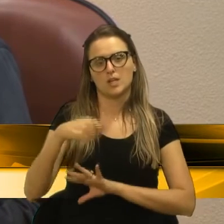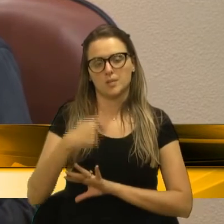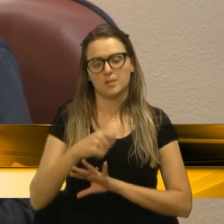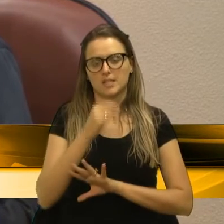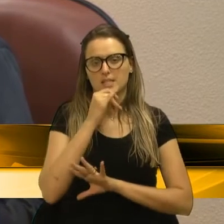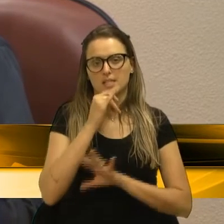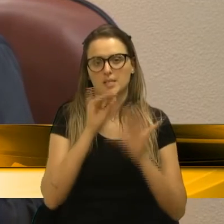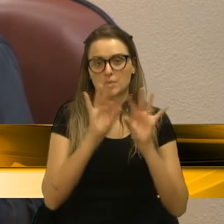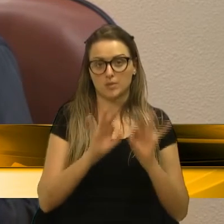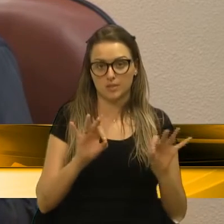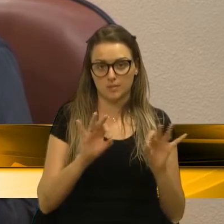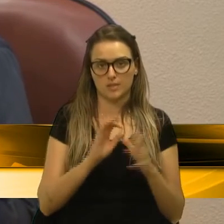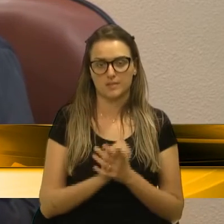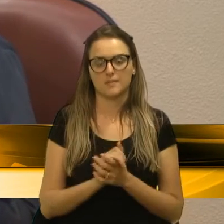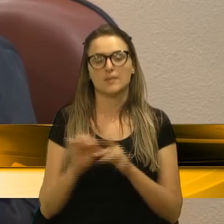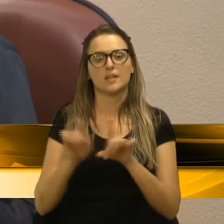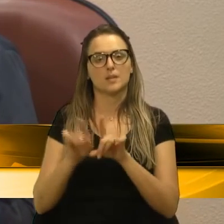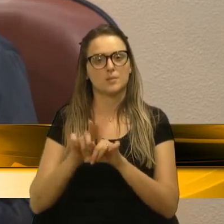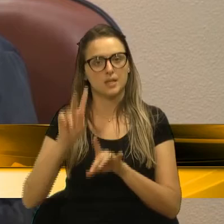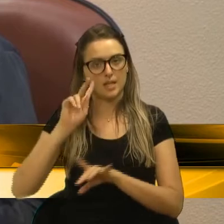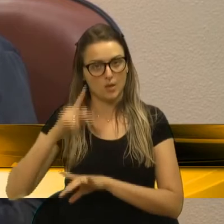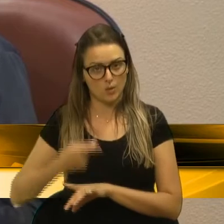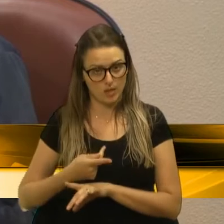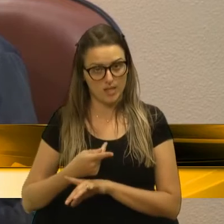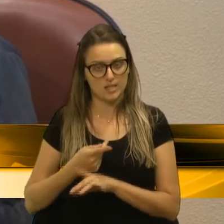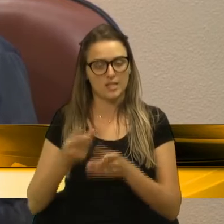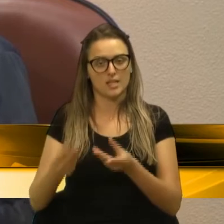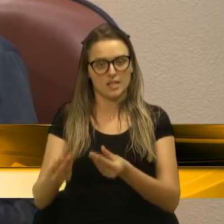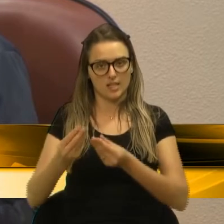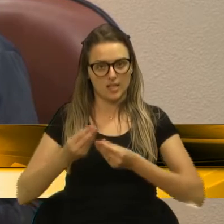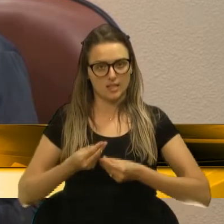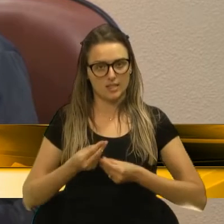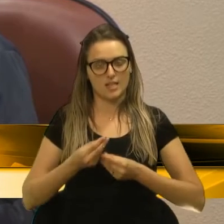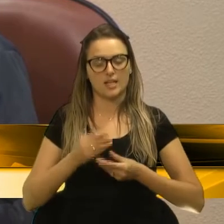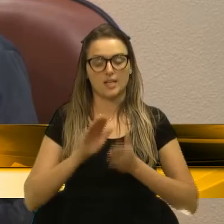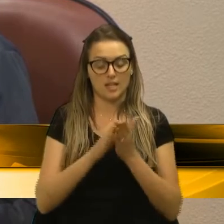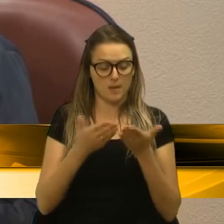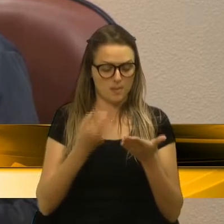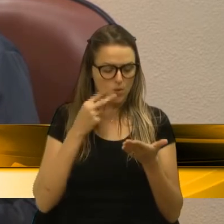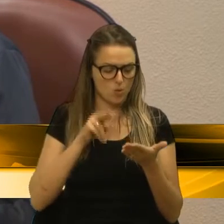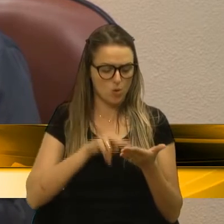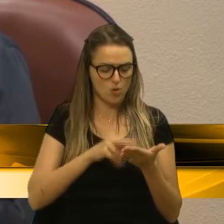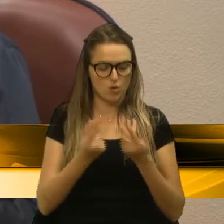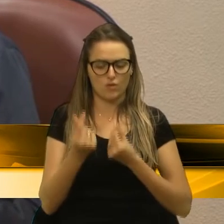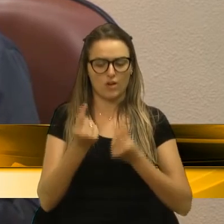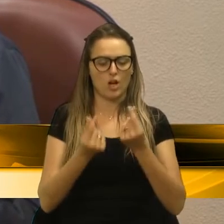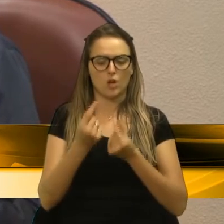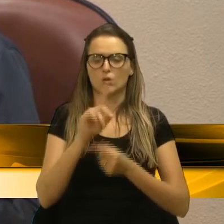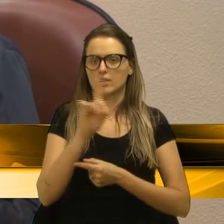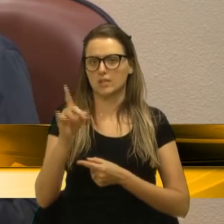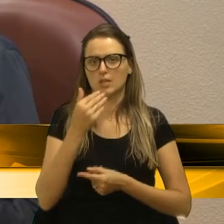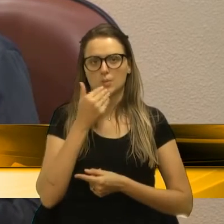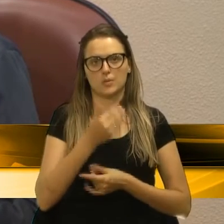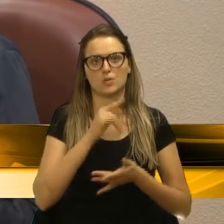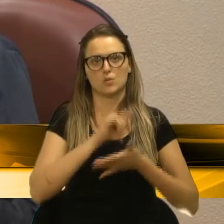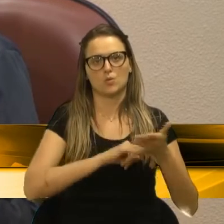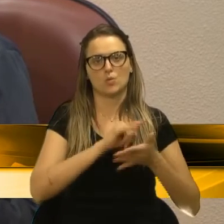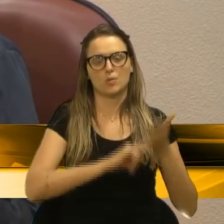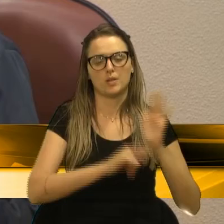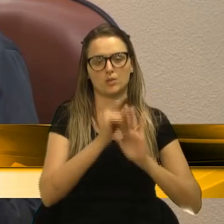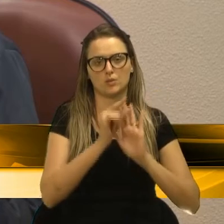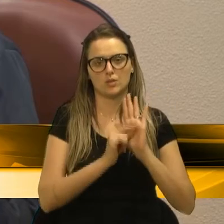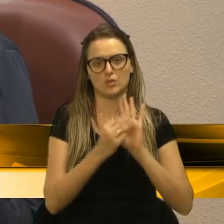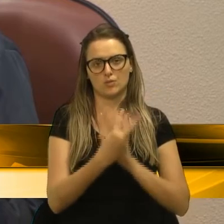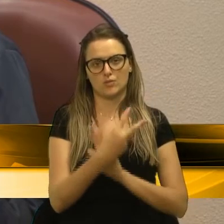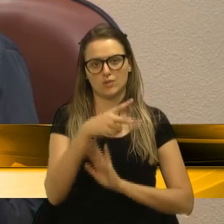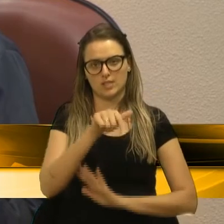simplificado. Por fim, reconhece que realmente no recebimento e abertura dos envelopes não foi solicitada a documentação exigida pelo artigo 27 da Lei